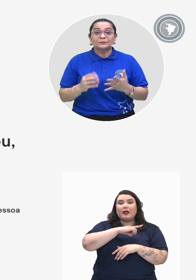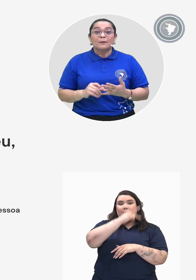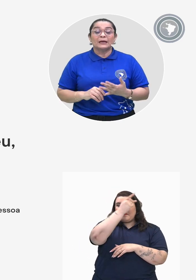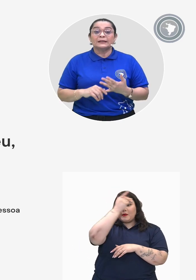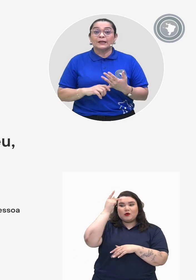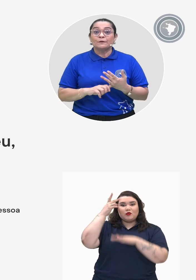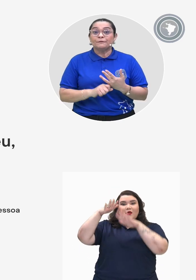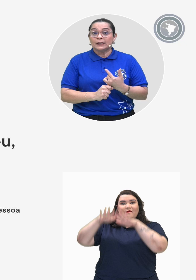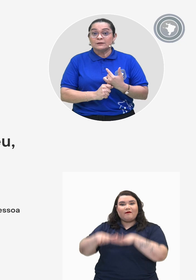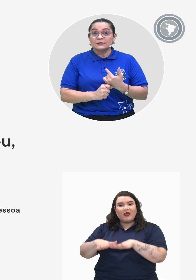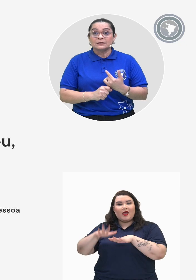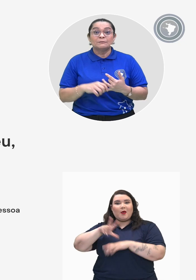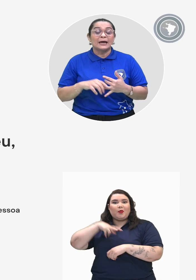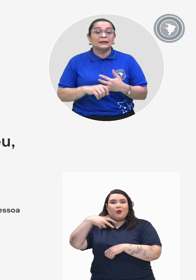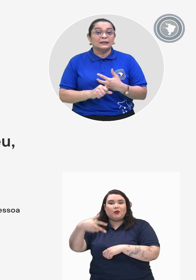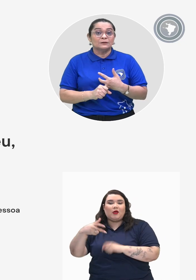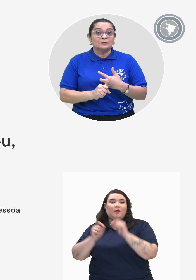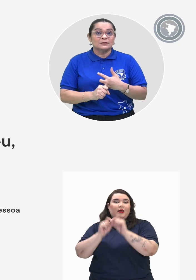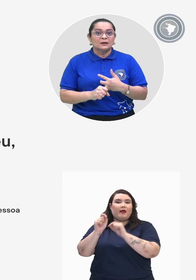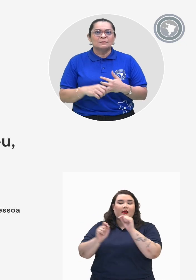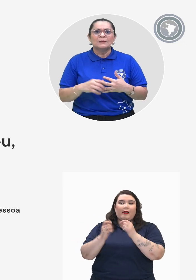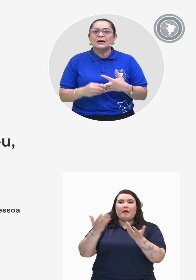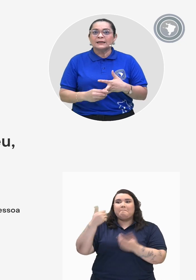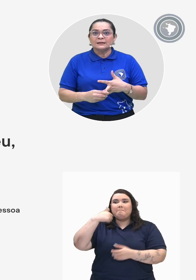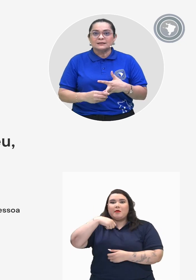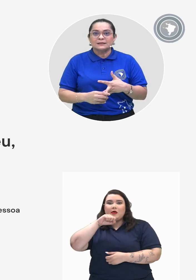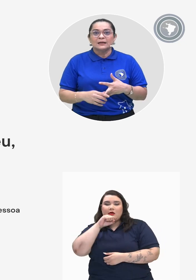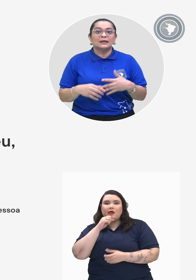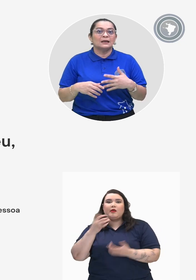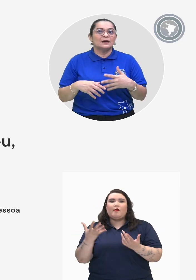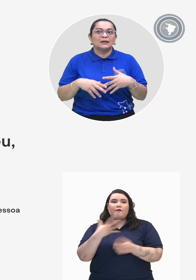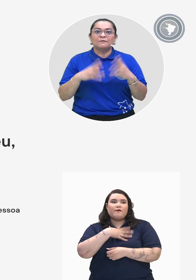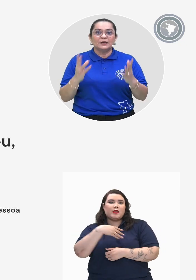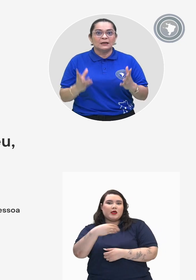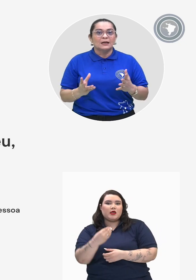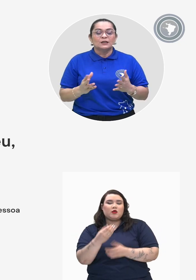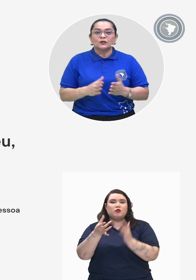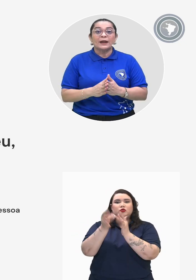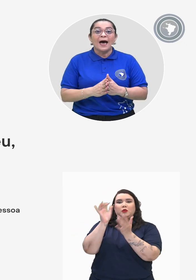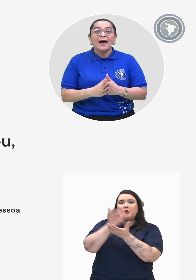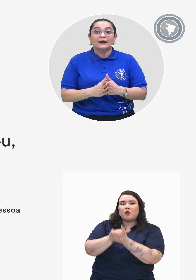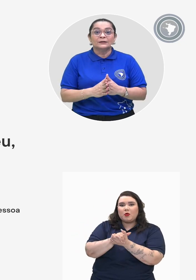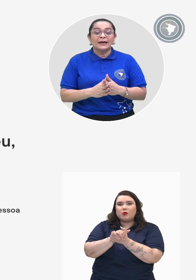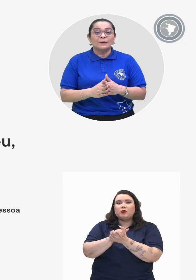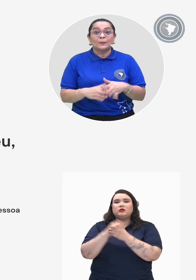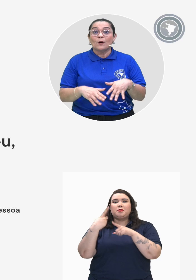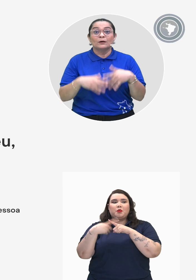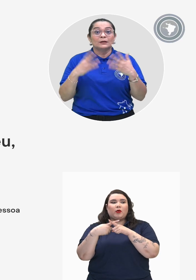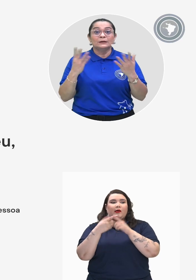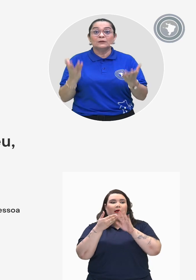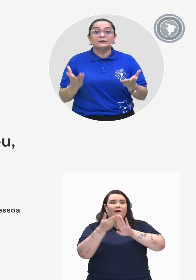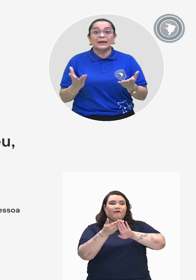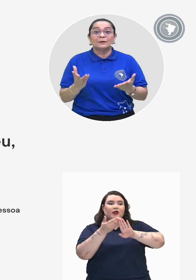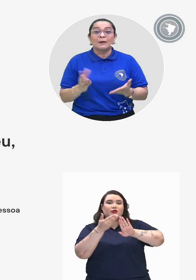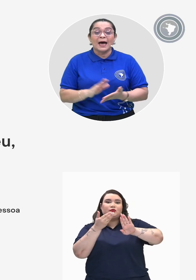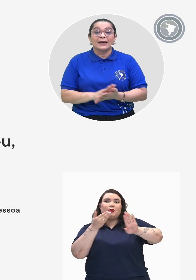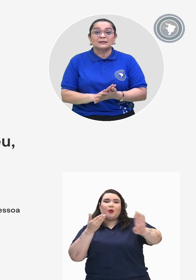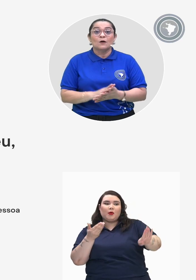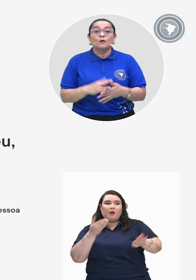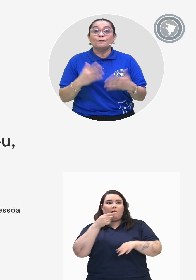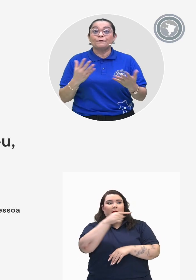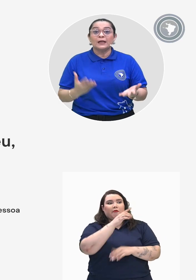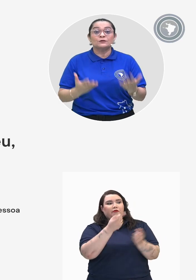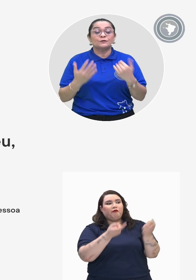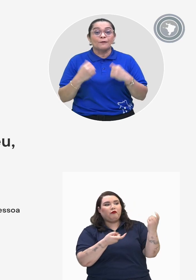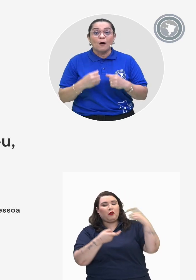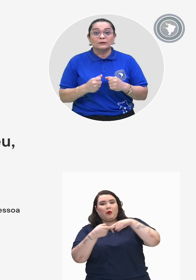perderam filhos, maridos, mães, que, enfim, choraram, né, por não ter mais